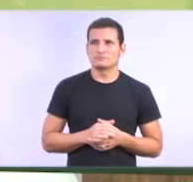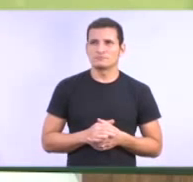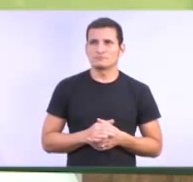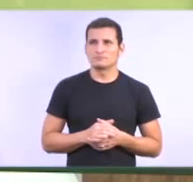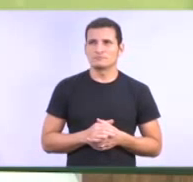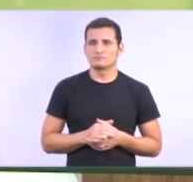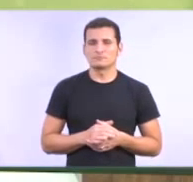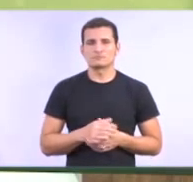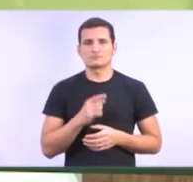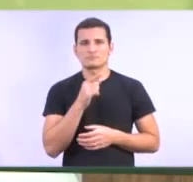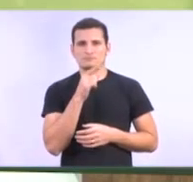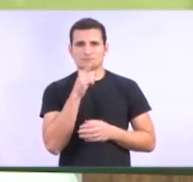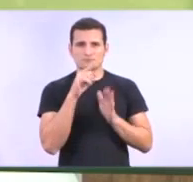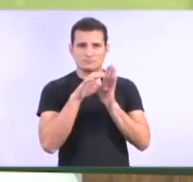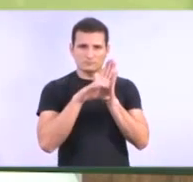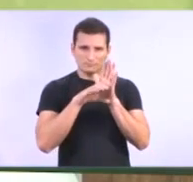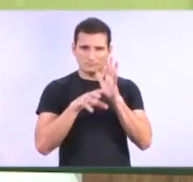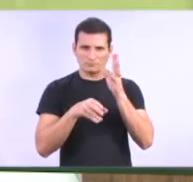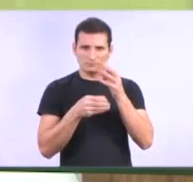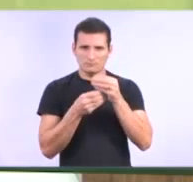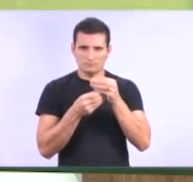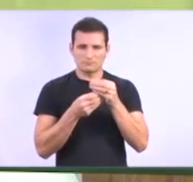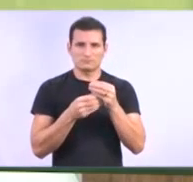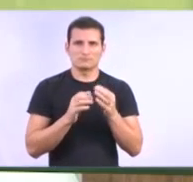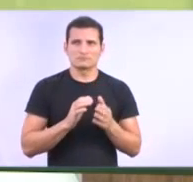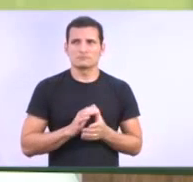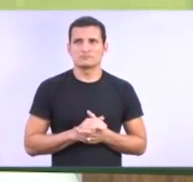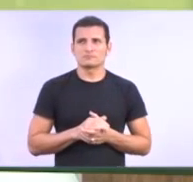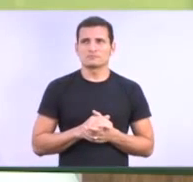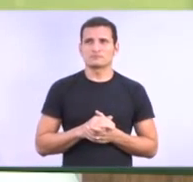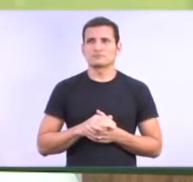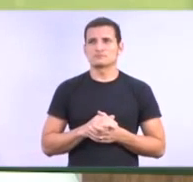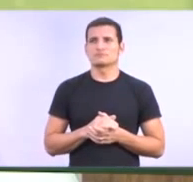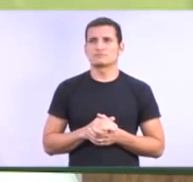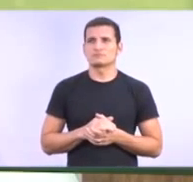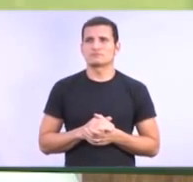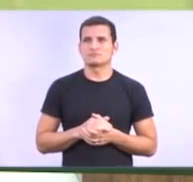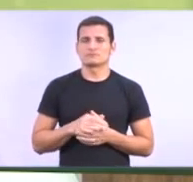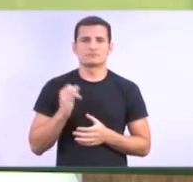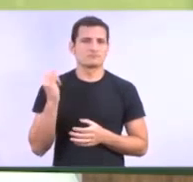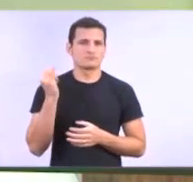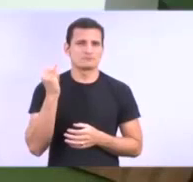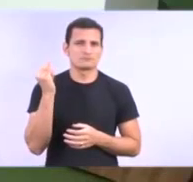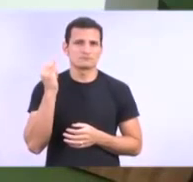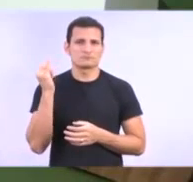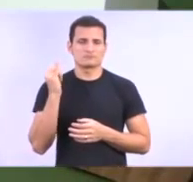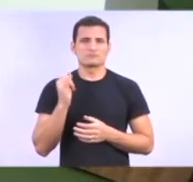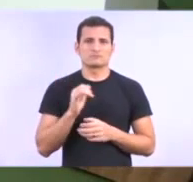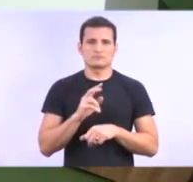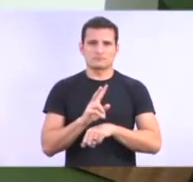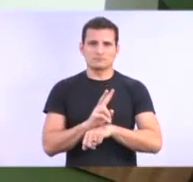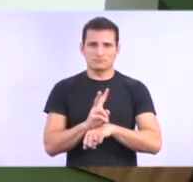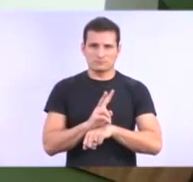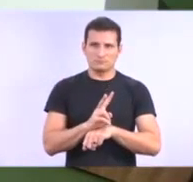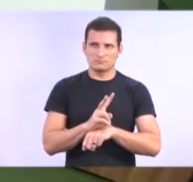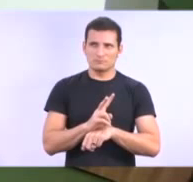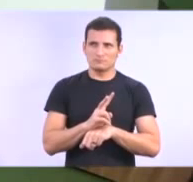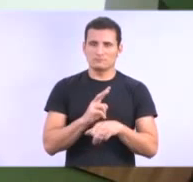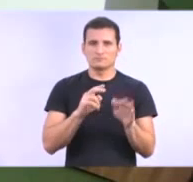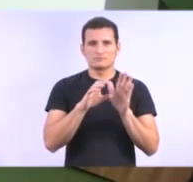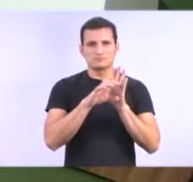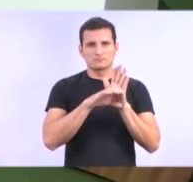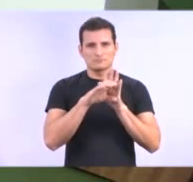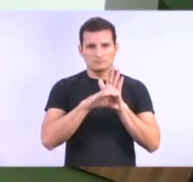esse conceito, porque acho importante essa questão da segurança, de um conceito